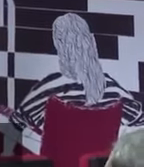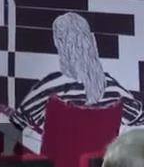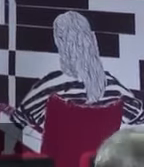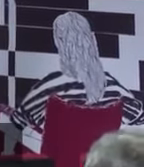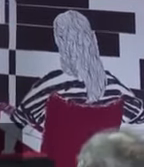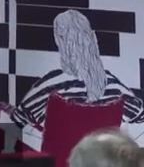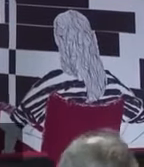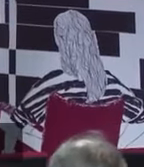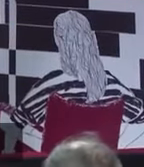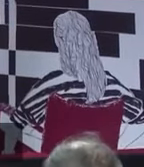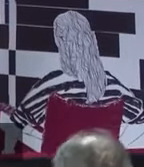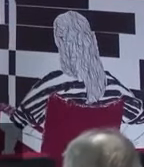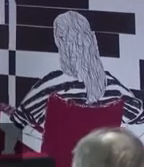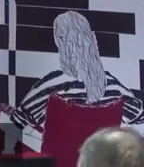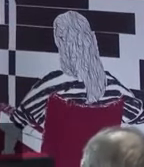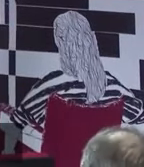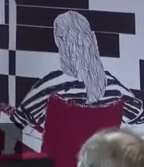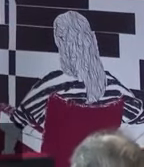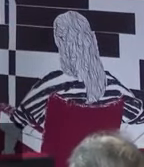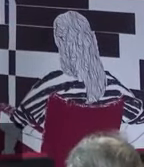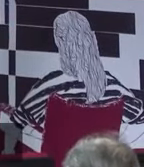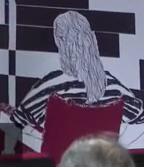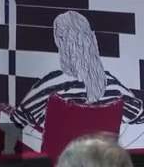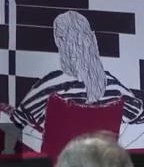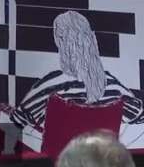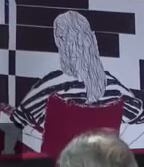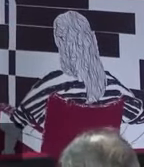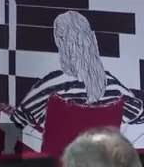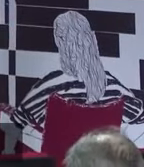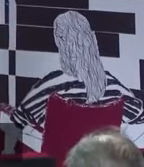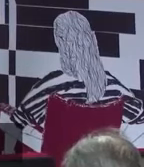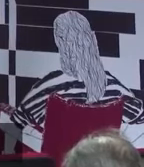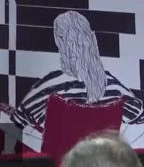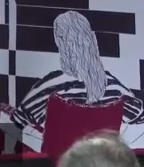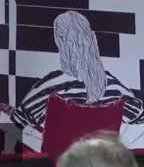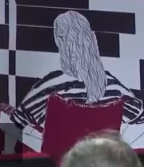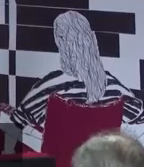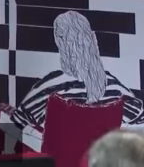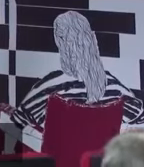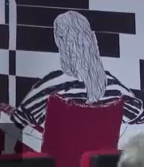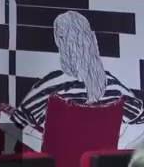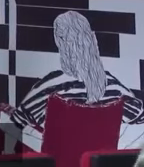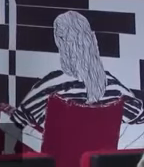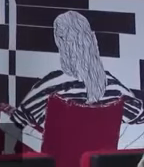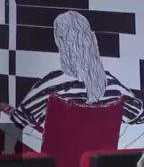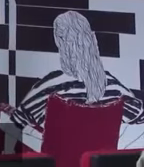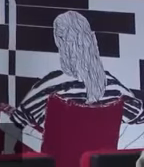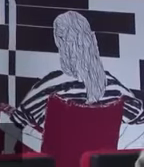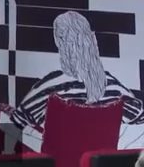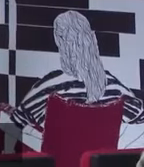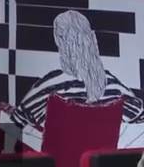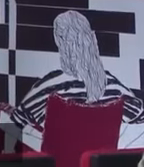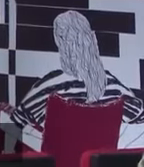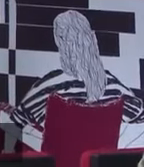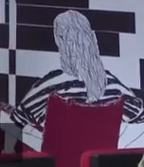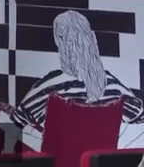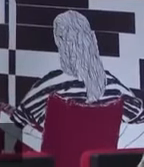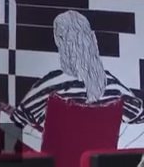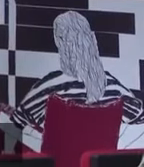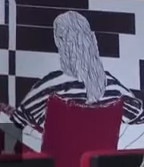barba, estou usando um óculos de grau para leitura. Visto um terno azul marinho, uma camisa branca e